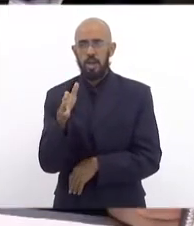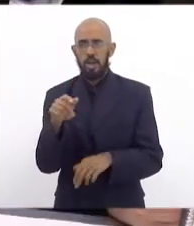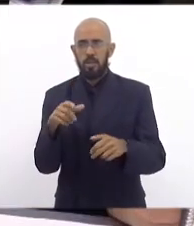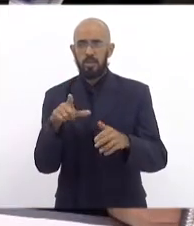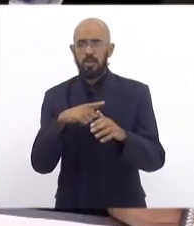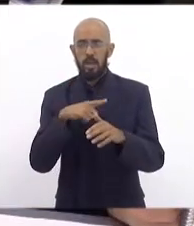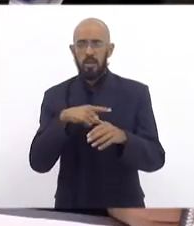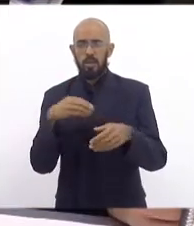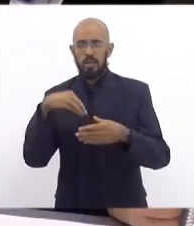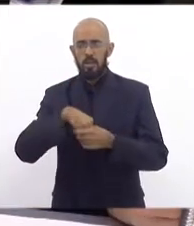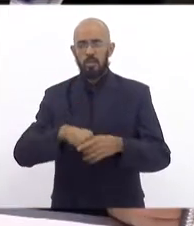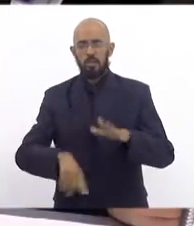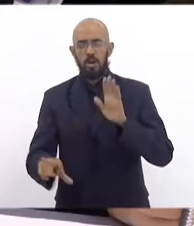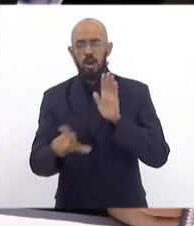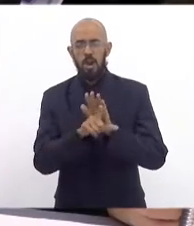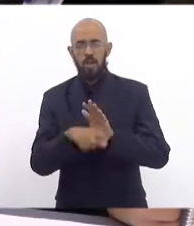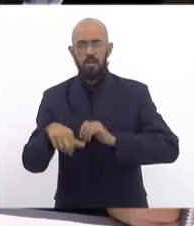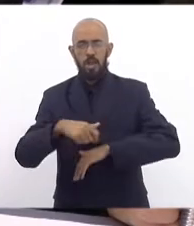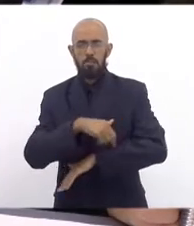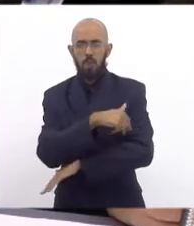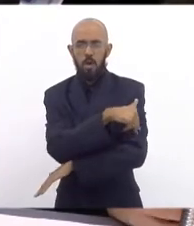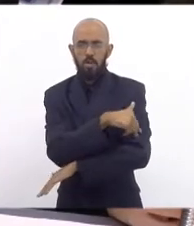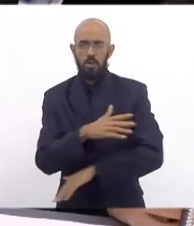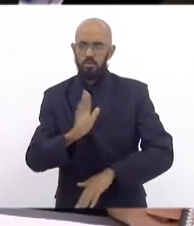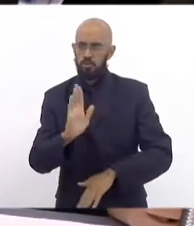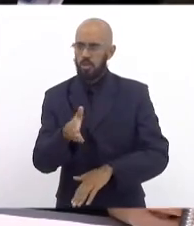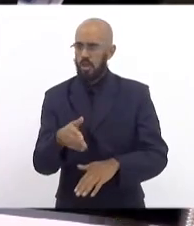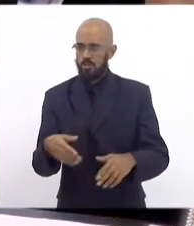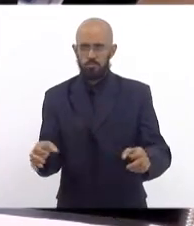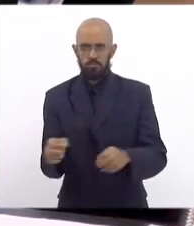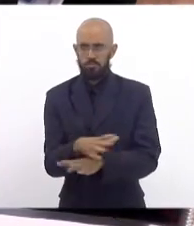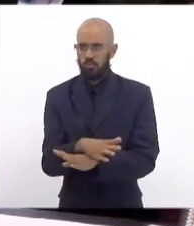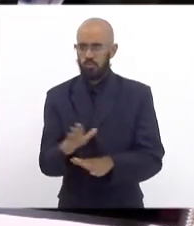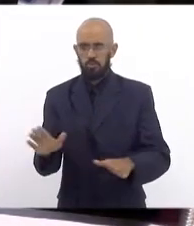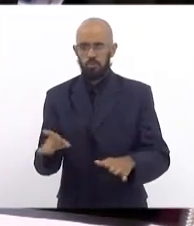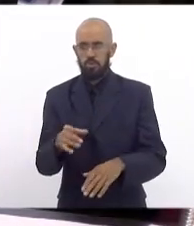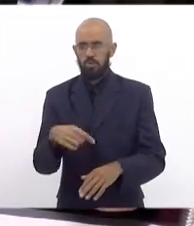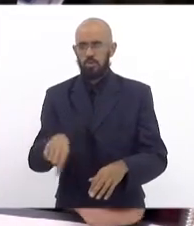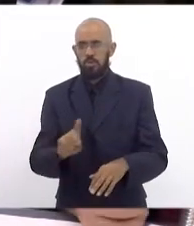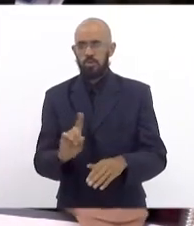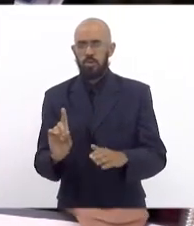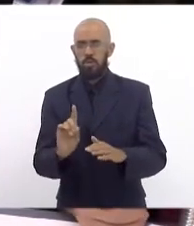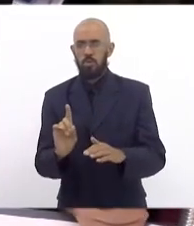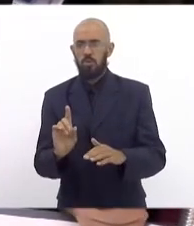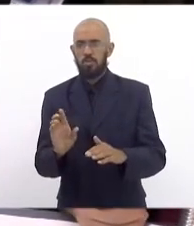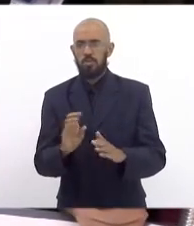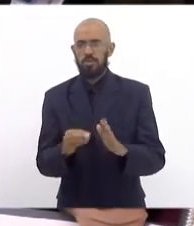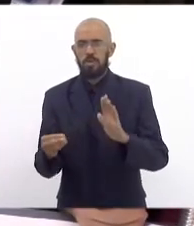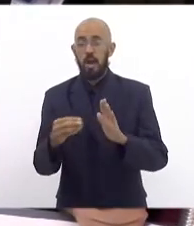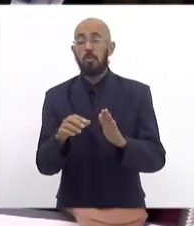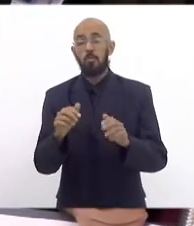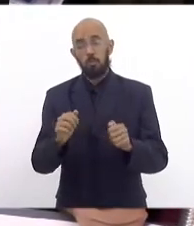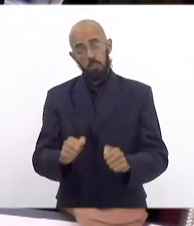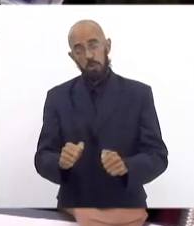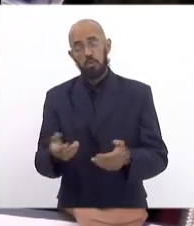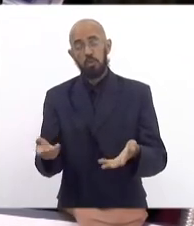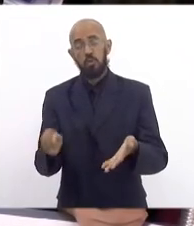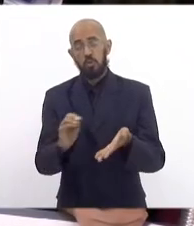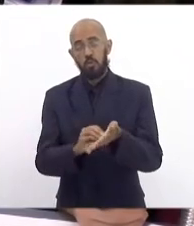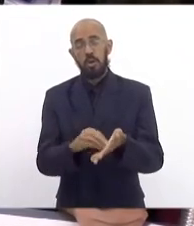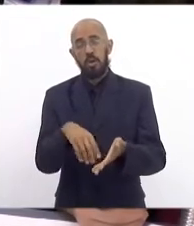parte do processo de fabricação Fashion então a inclusão da estamparia agora podia fazer a fiscalização